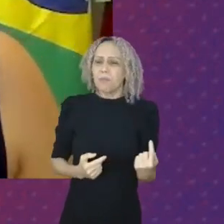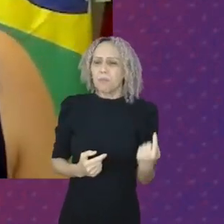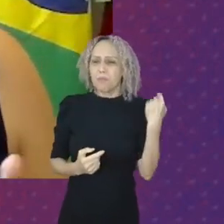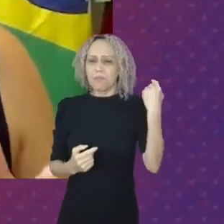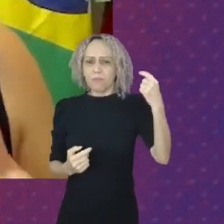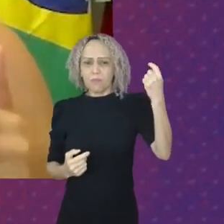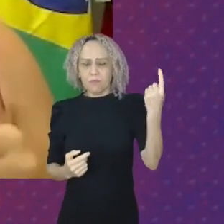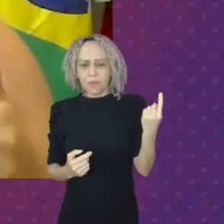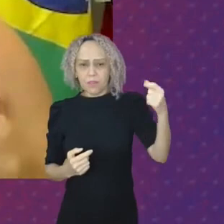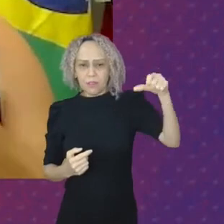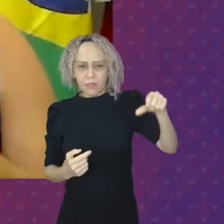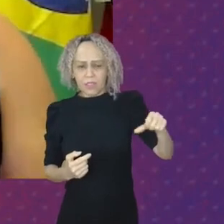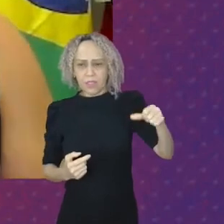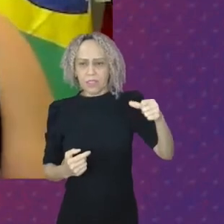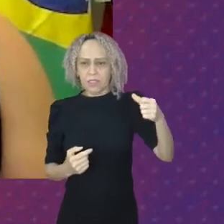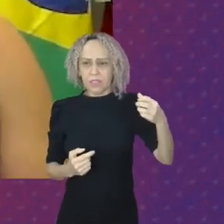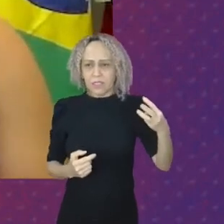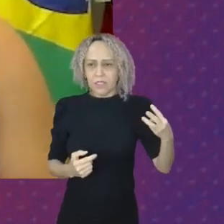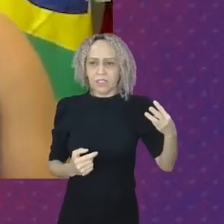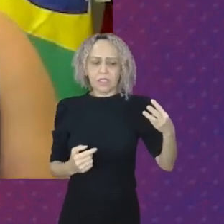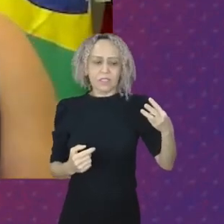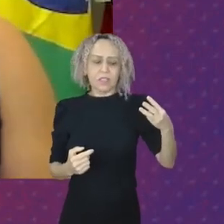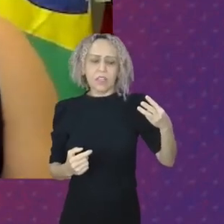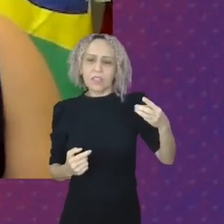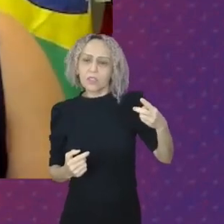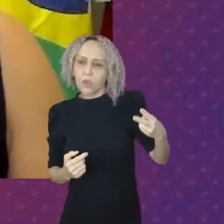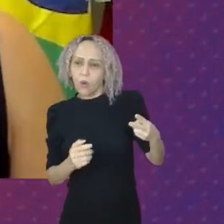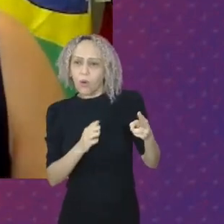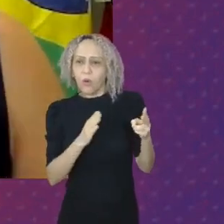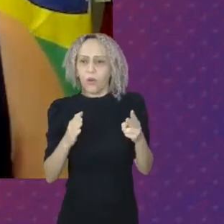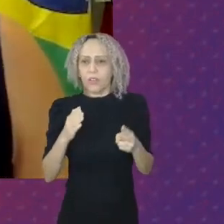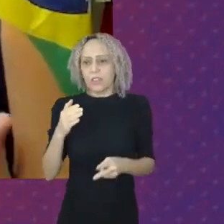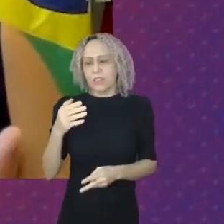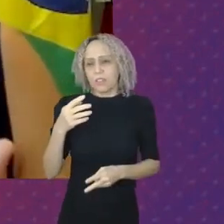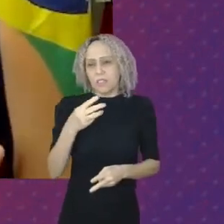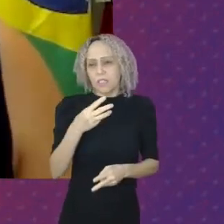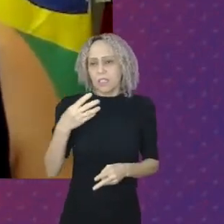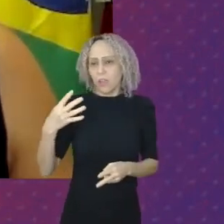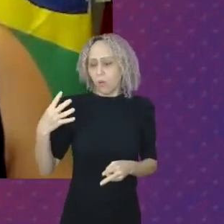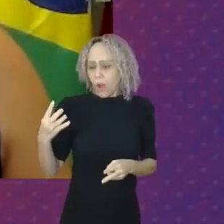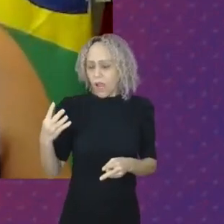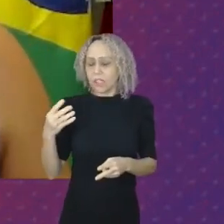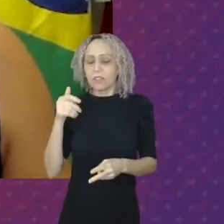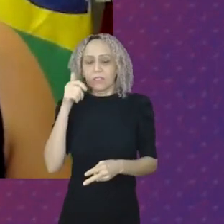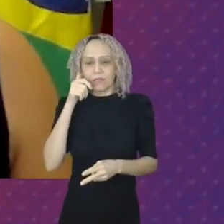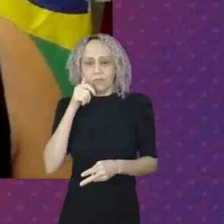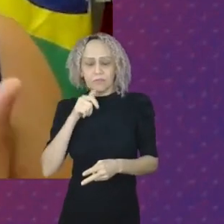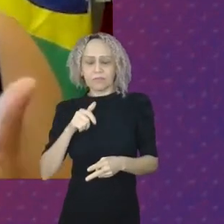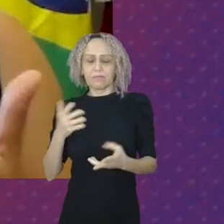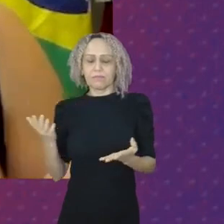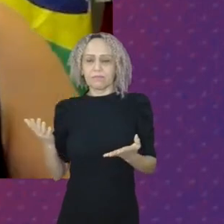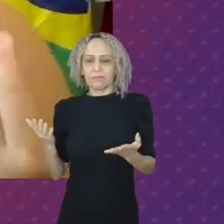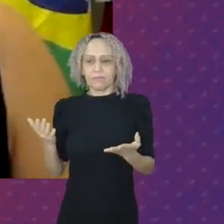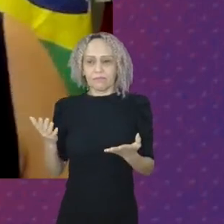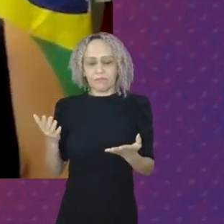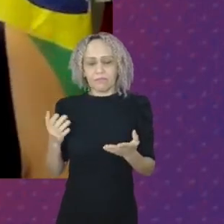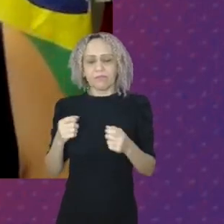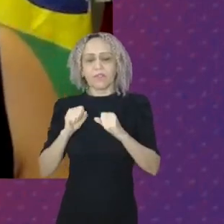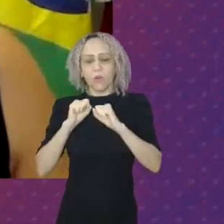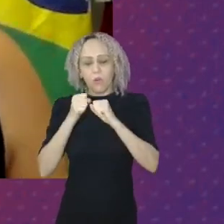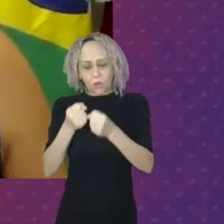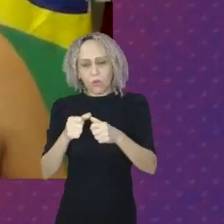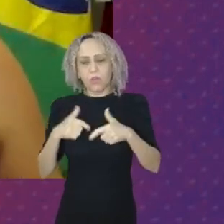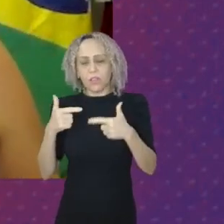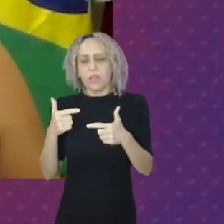1932, 34, e paulatinamente acrescido de uma maior eleição e maior ascensão